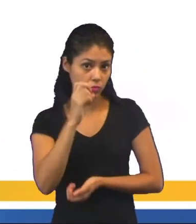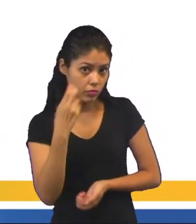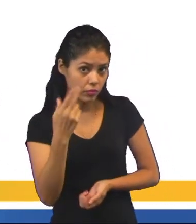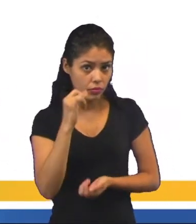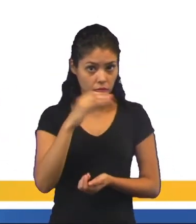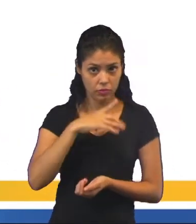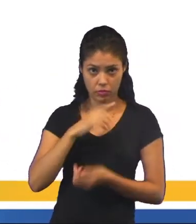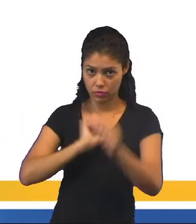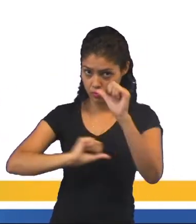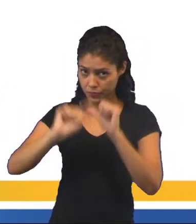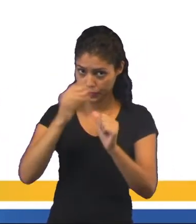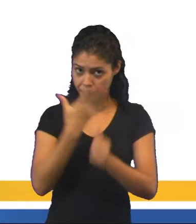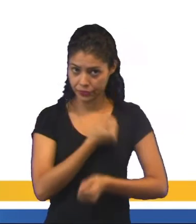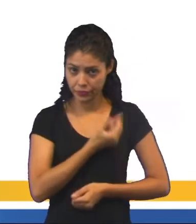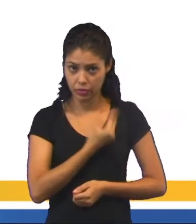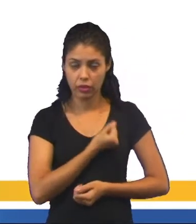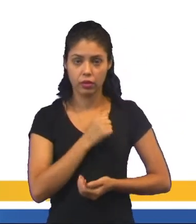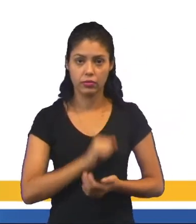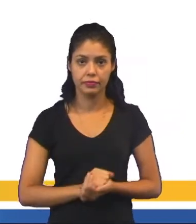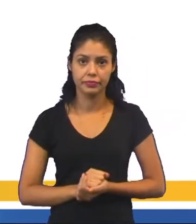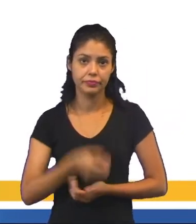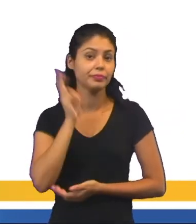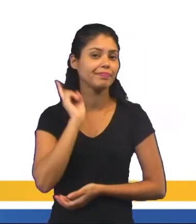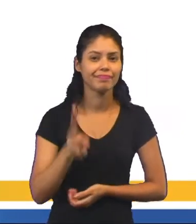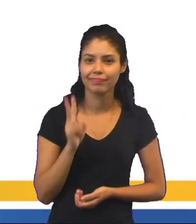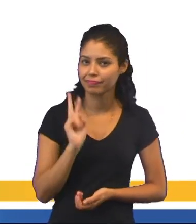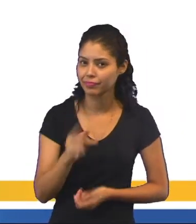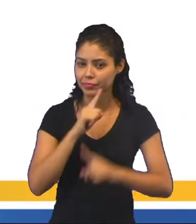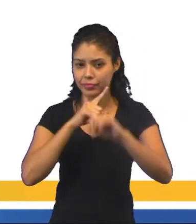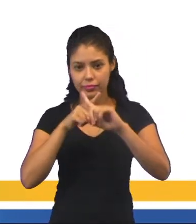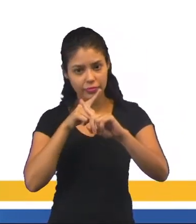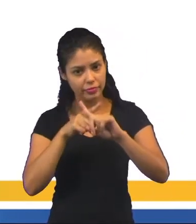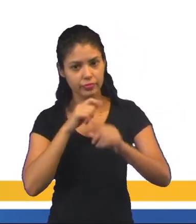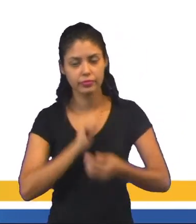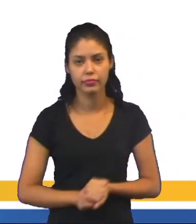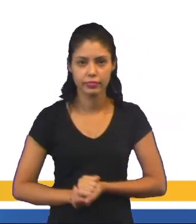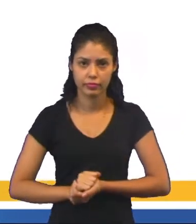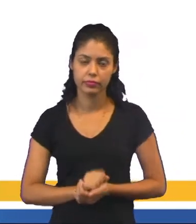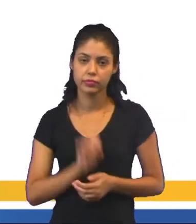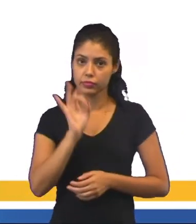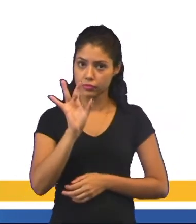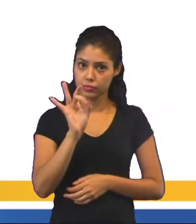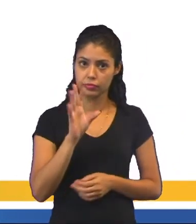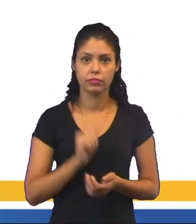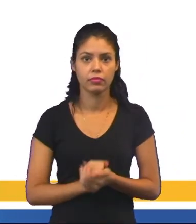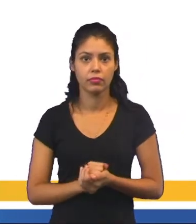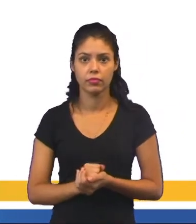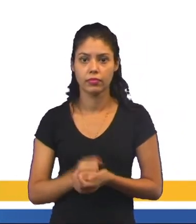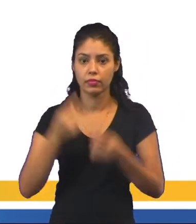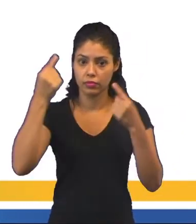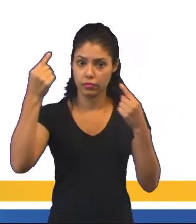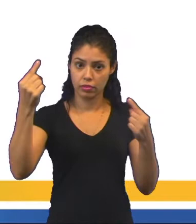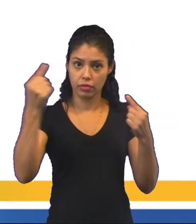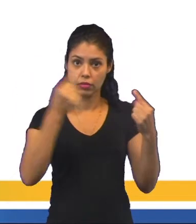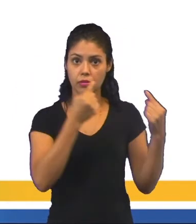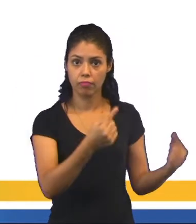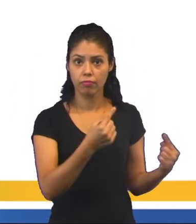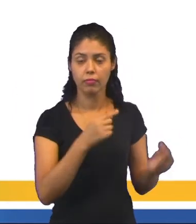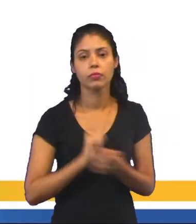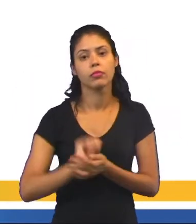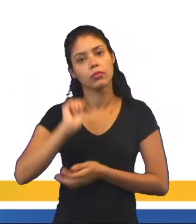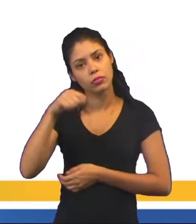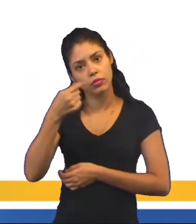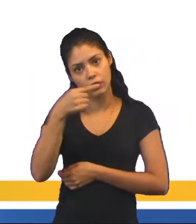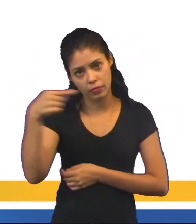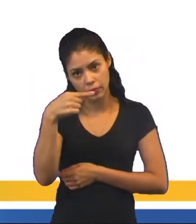seja, se eu tivesse trocado aí por número, seria a mesma multiplicação. Só que entre as duas multiplicações, eu iria